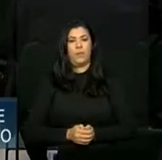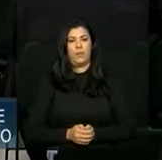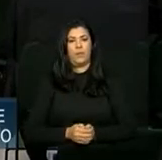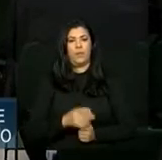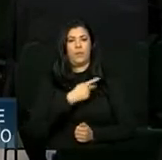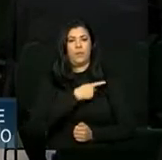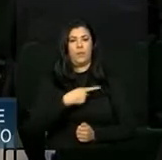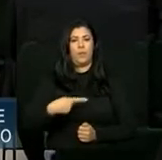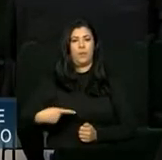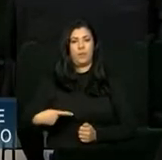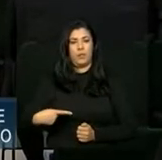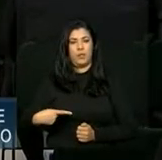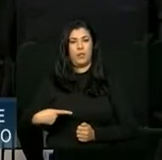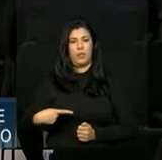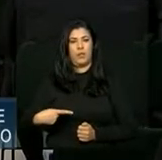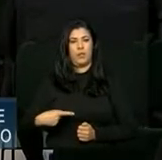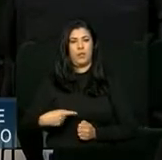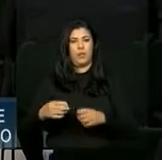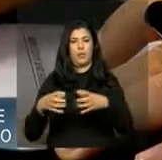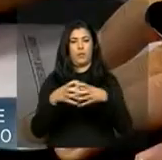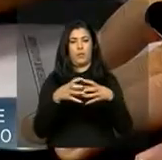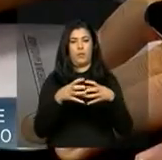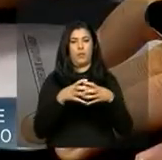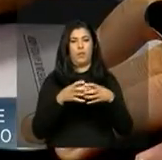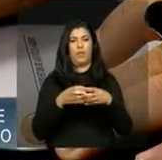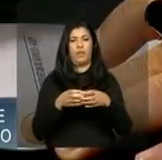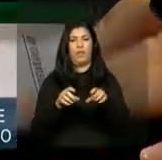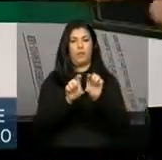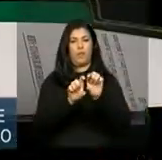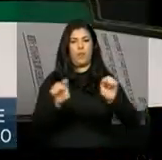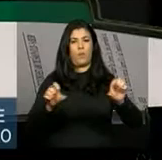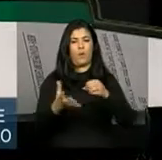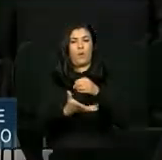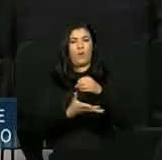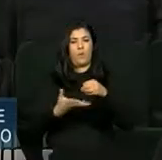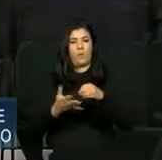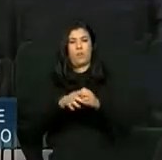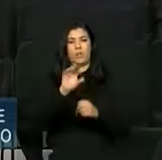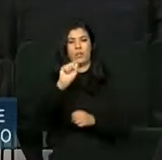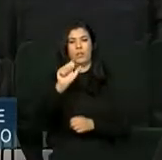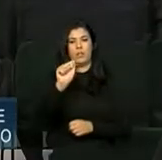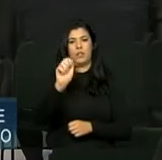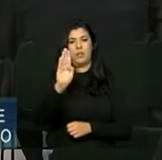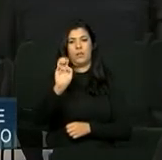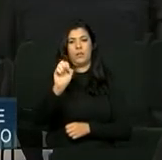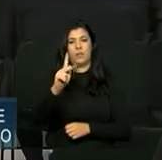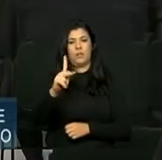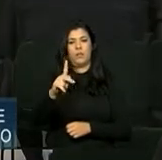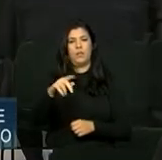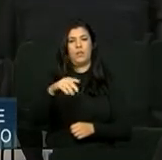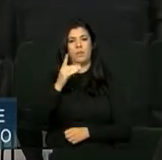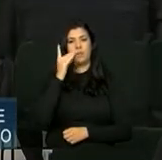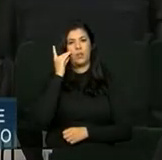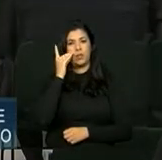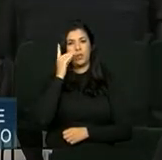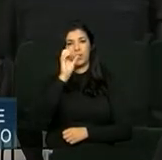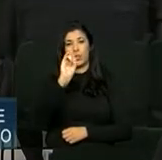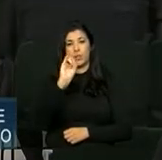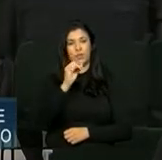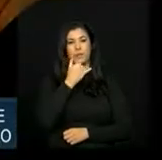e a presidente da companhia de saneamento básico do Estado de São Paulo Sabesp senhora Dilma pena